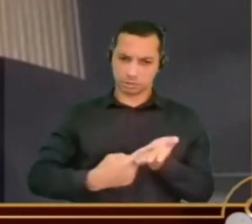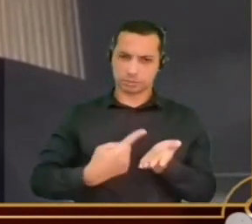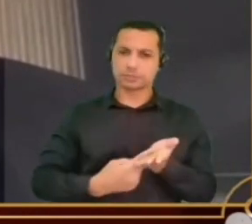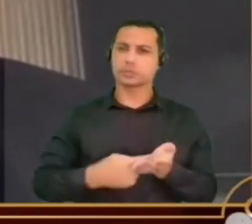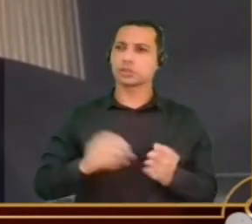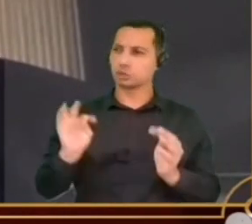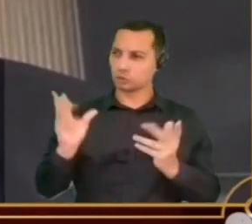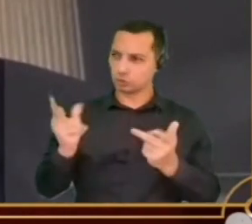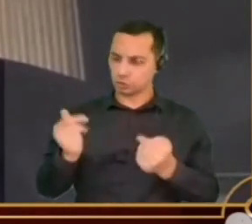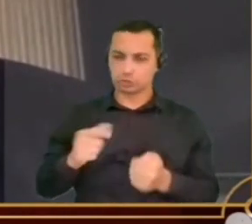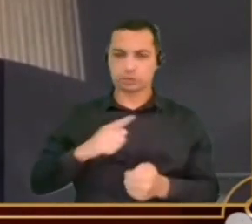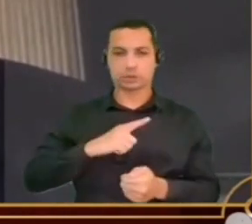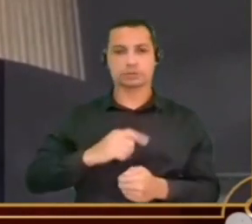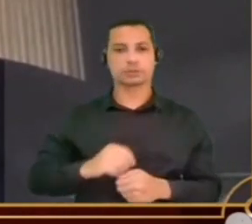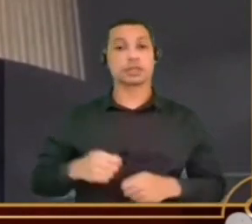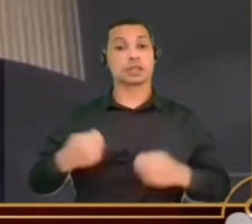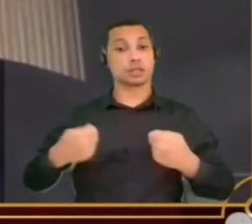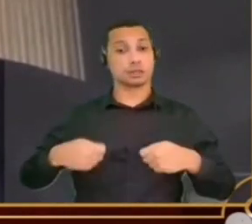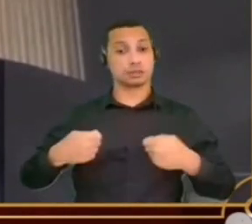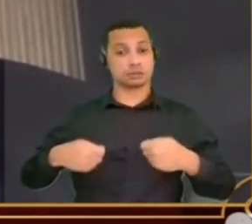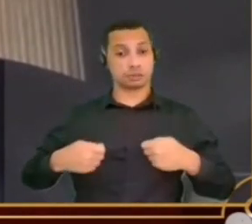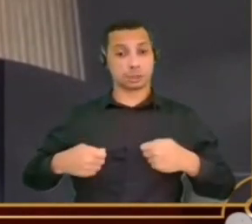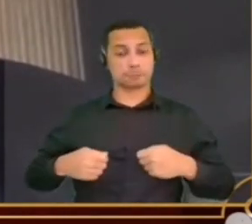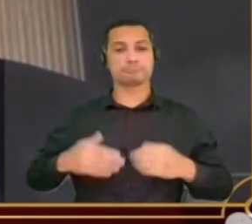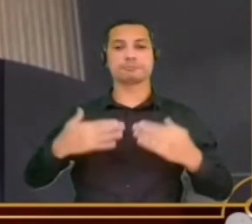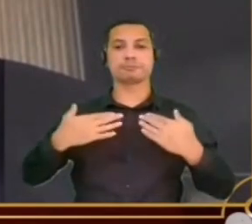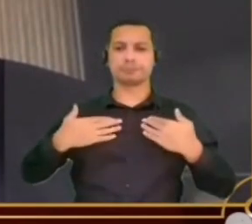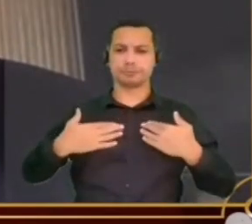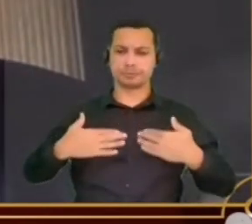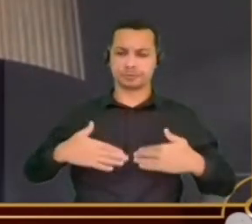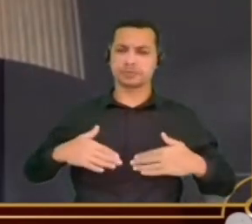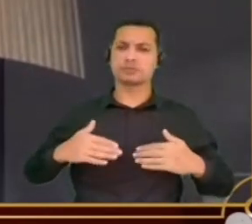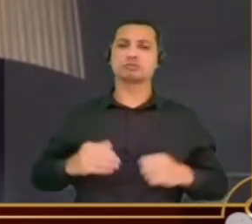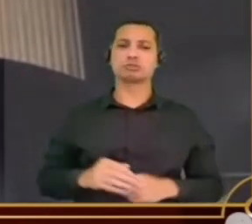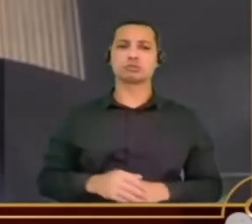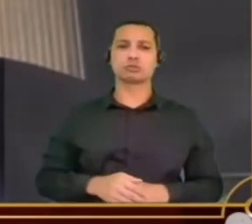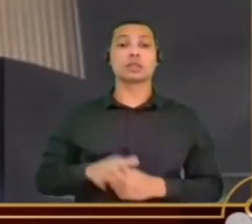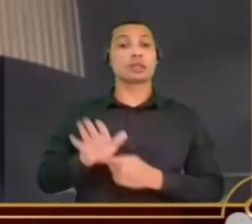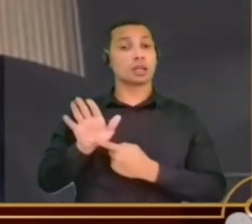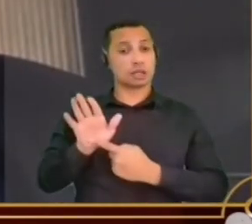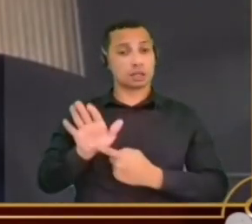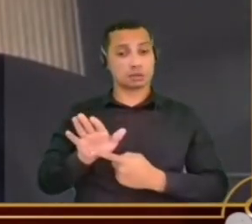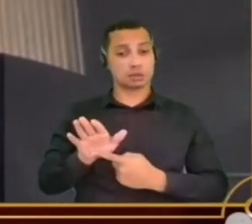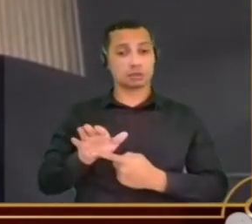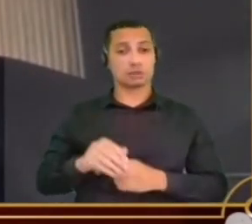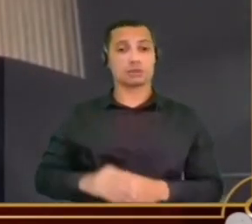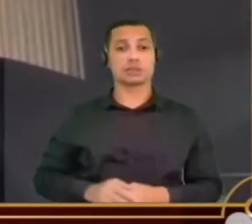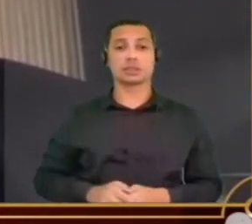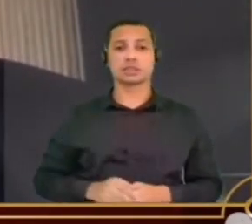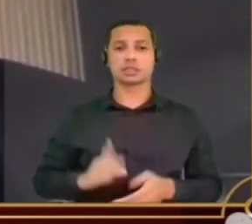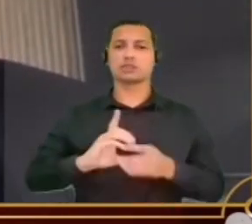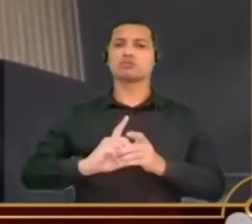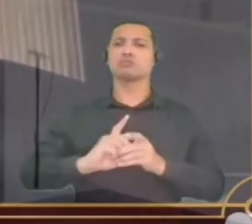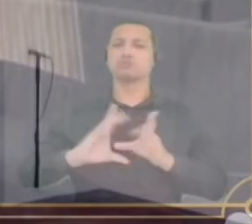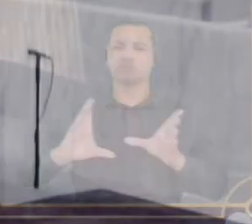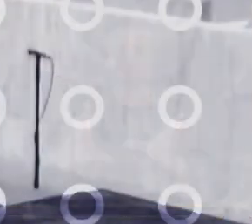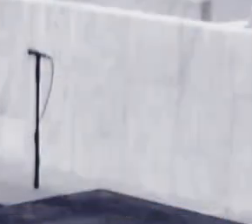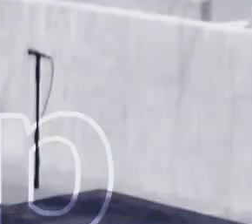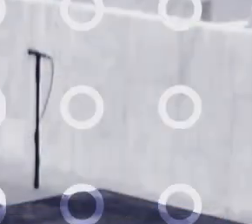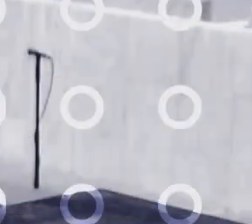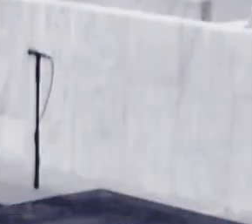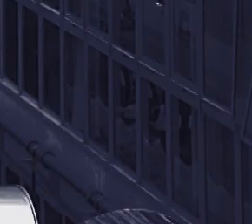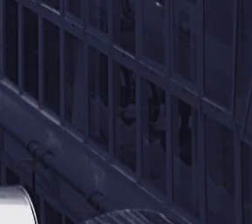que a vontade do povo brasileiro será referendado na eleição e no resultado da urna eleitoral